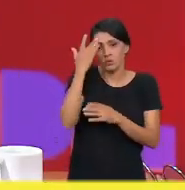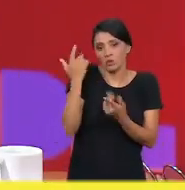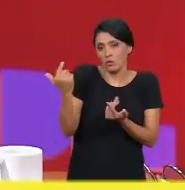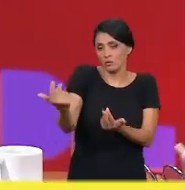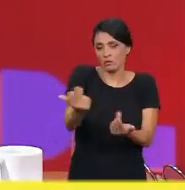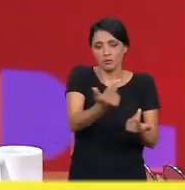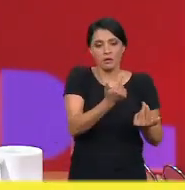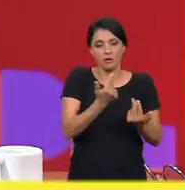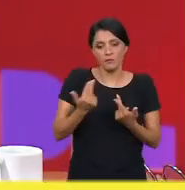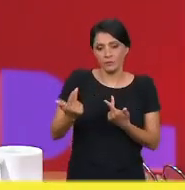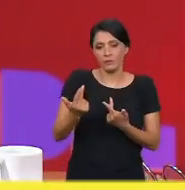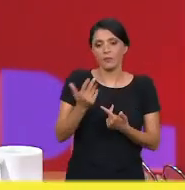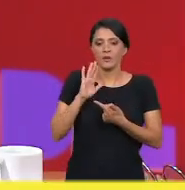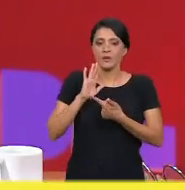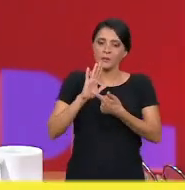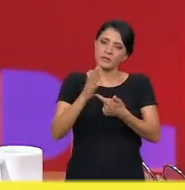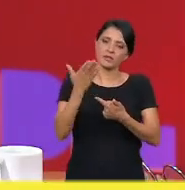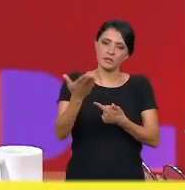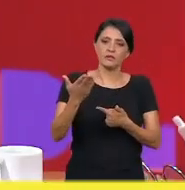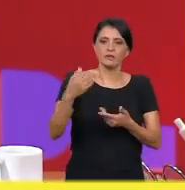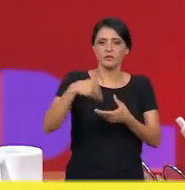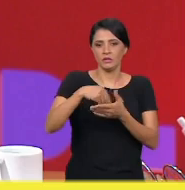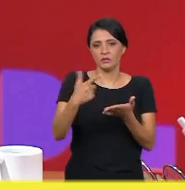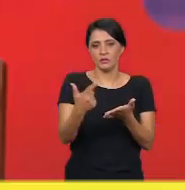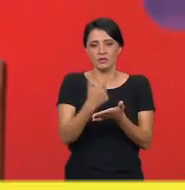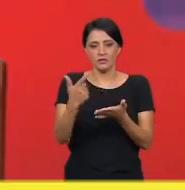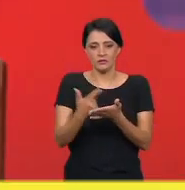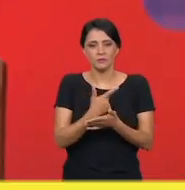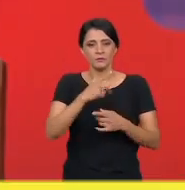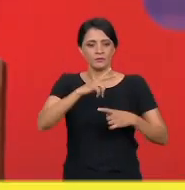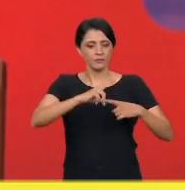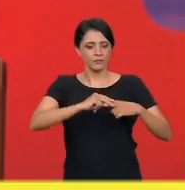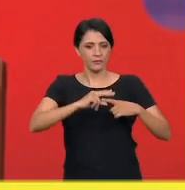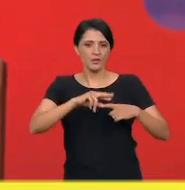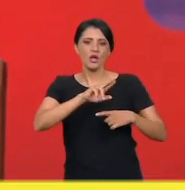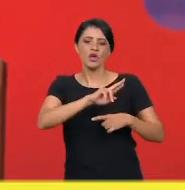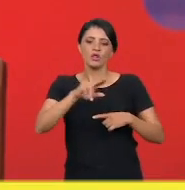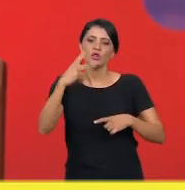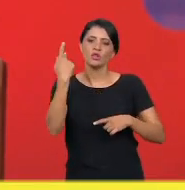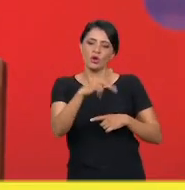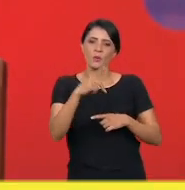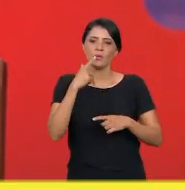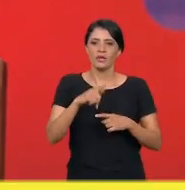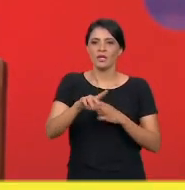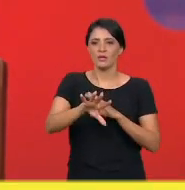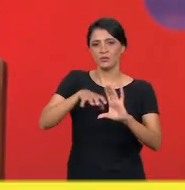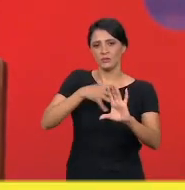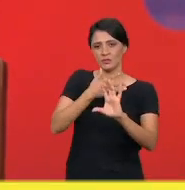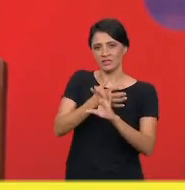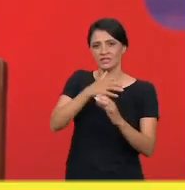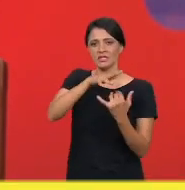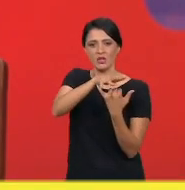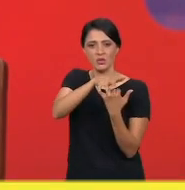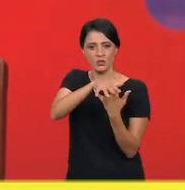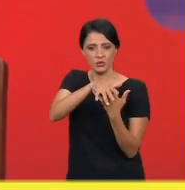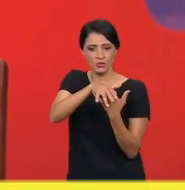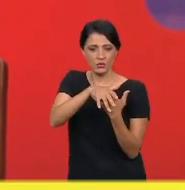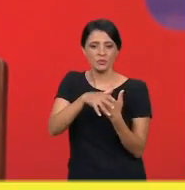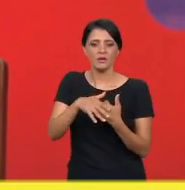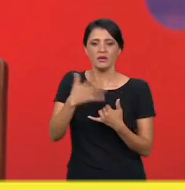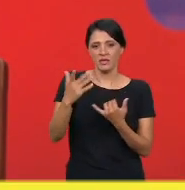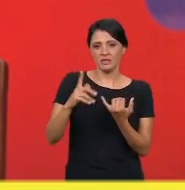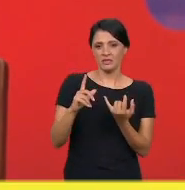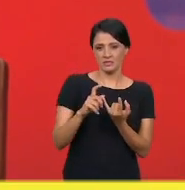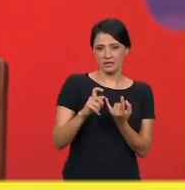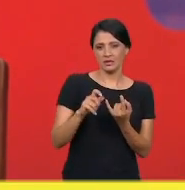Claro. Então eu queria mostrar isso no livro. Legal. E essa caneta, na verdade, é o nome do seu canal e do seu canal do YouTube e no